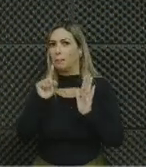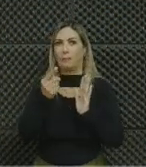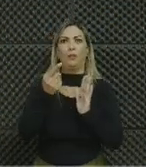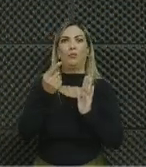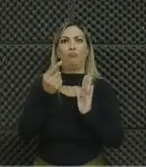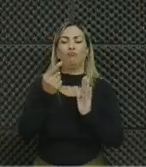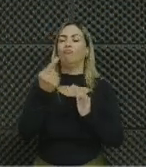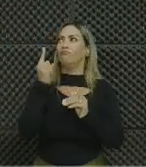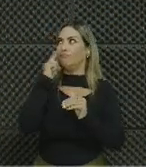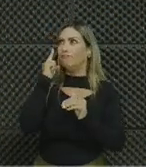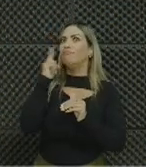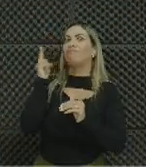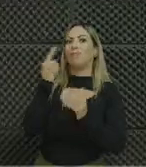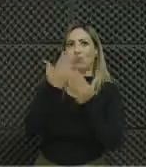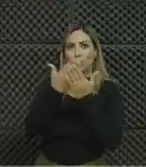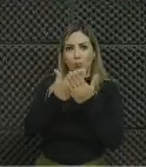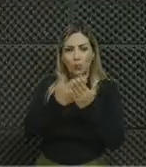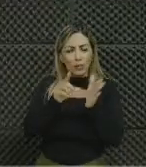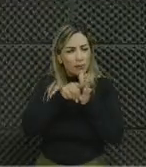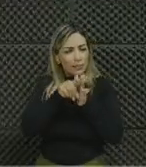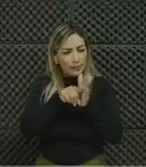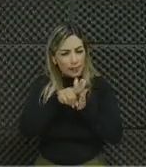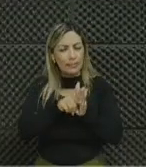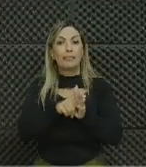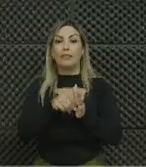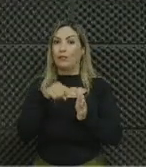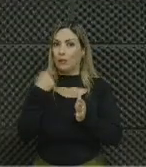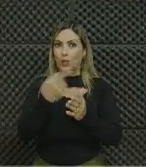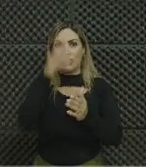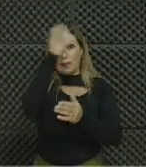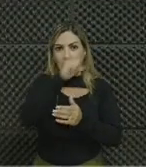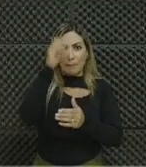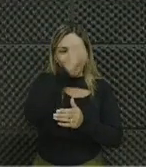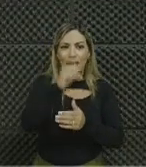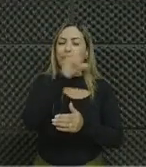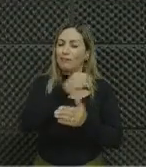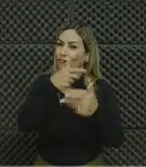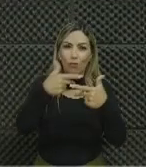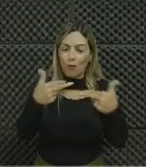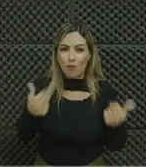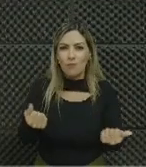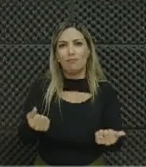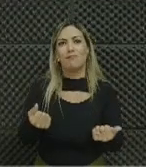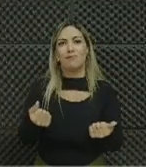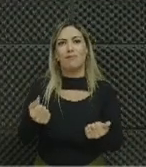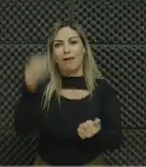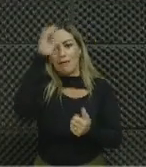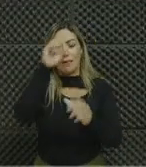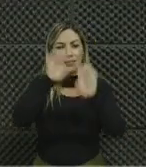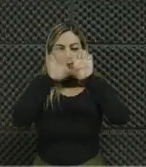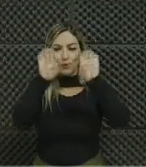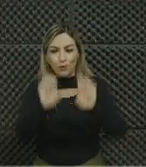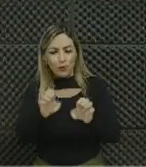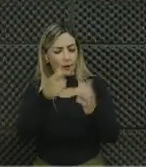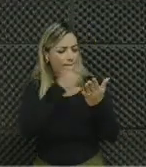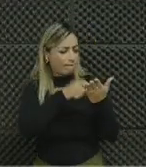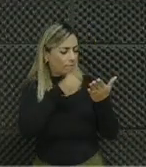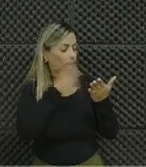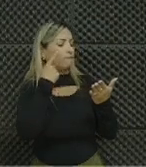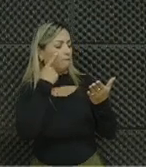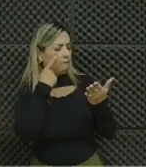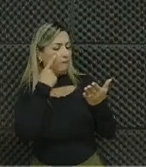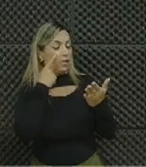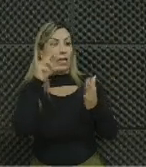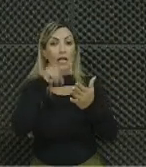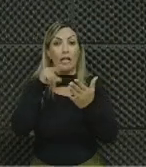tirou 1000, nós só vamos ser beneficiados. A gente aprende coisas, a gente aprende sobre a estrutura. Se vocês veem umas